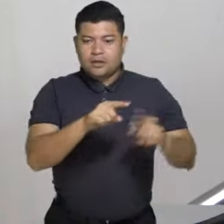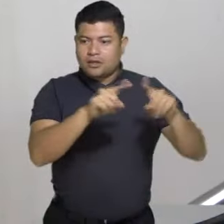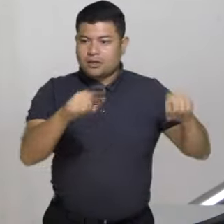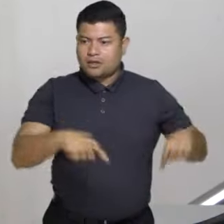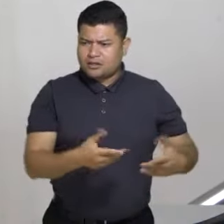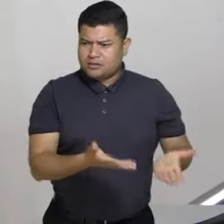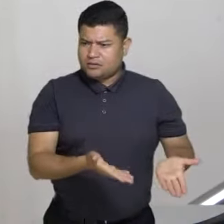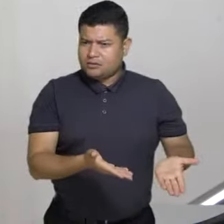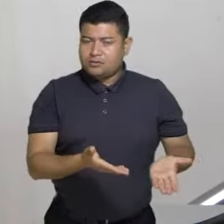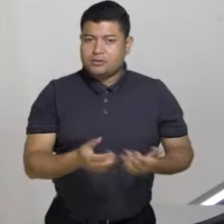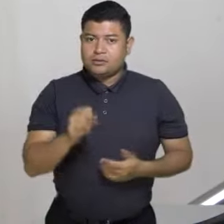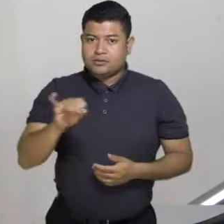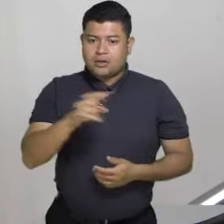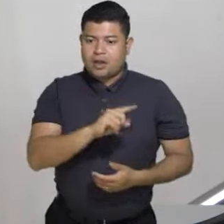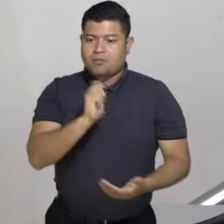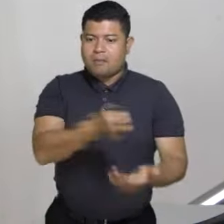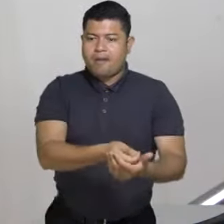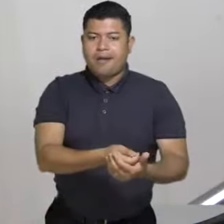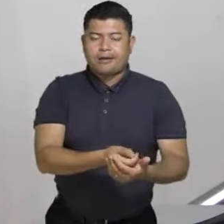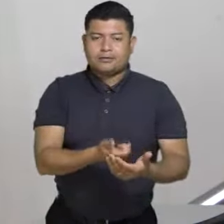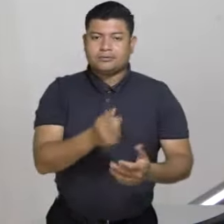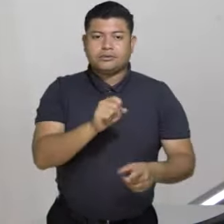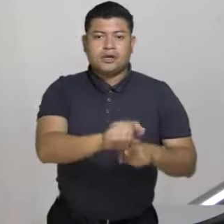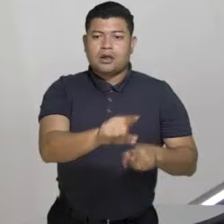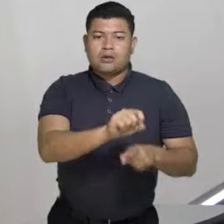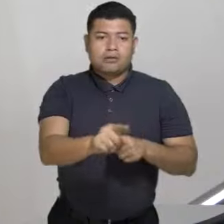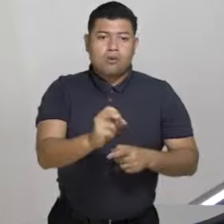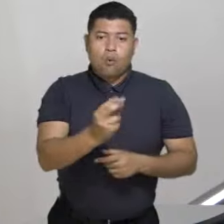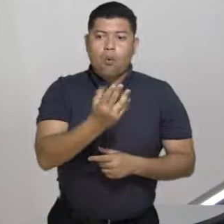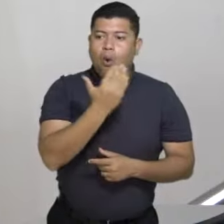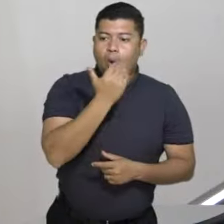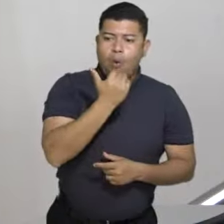está conseguindo pagar o aluguel? Se ele está conseguindo comer?